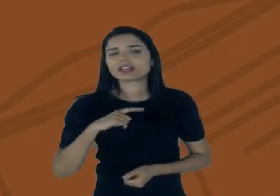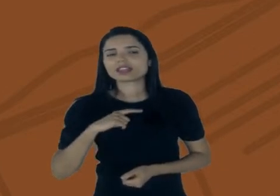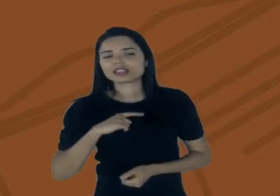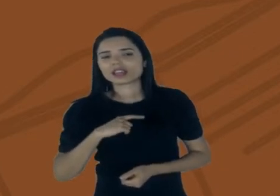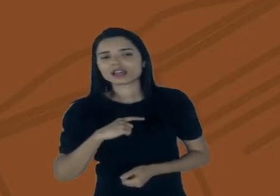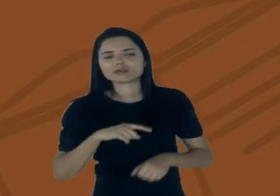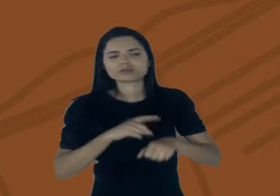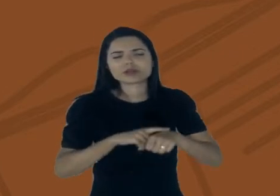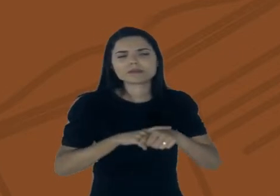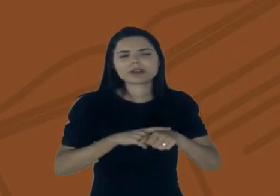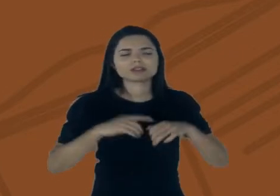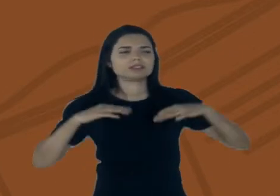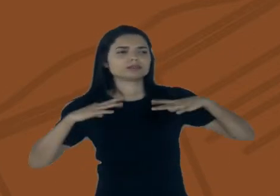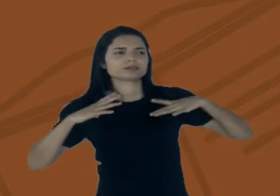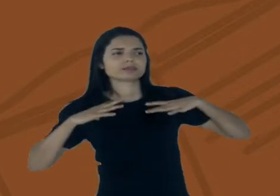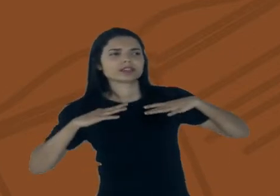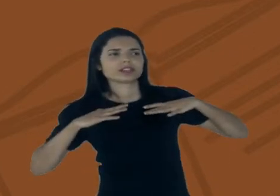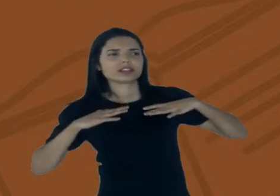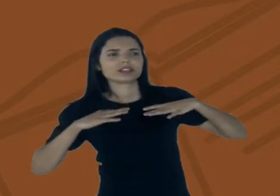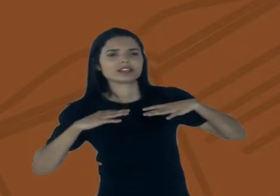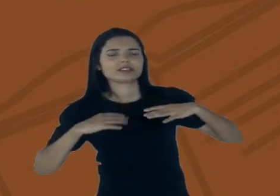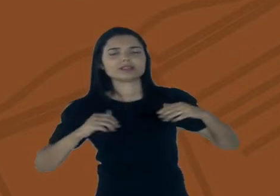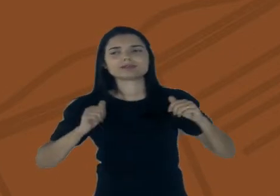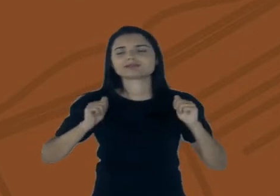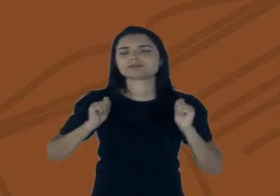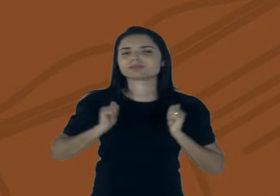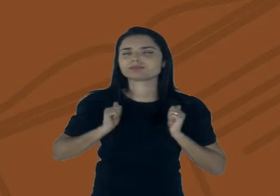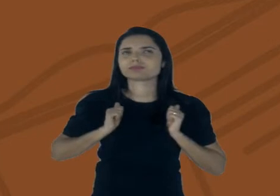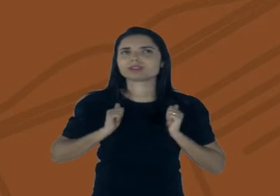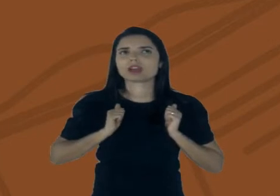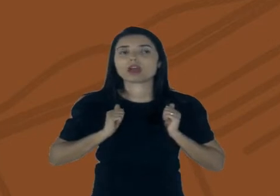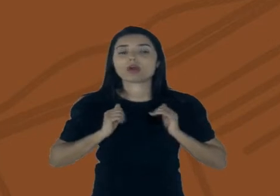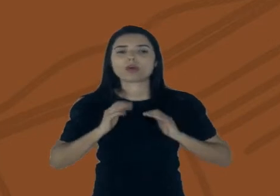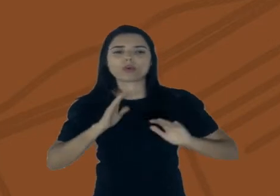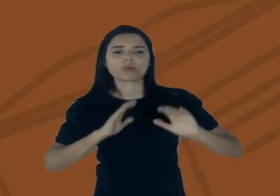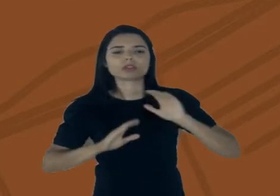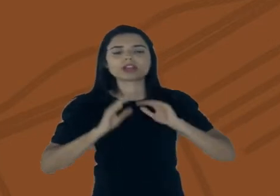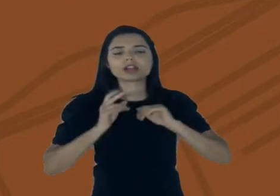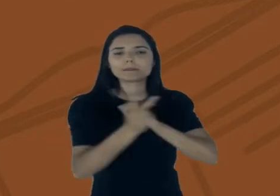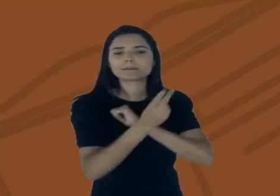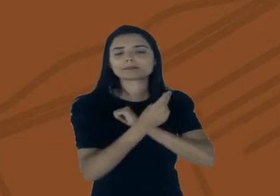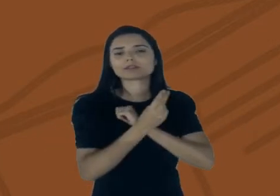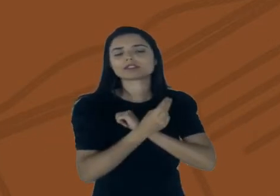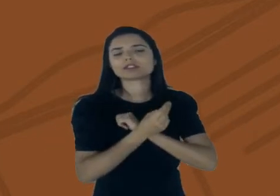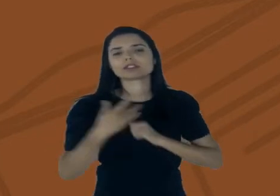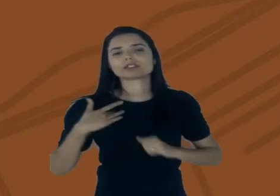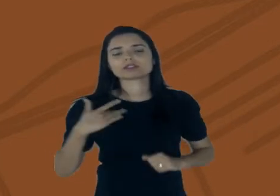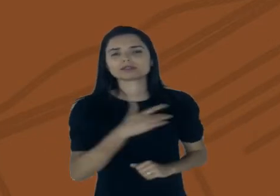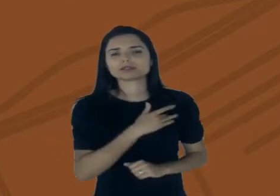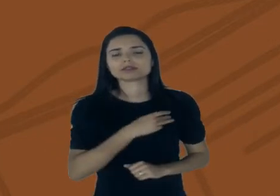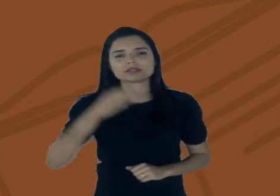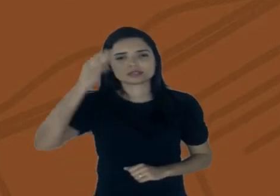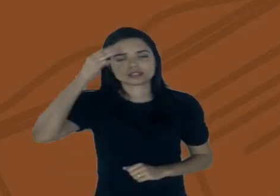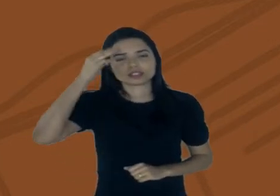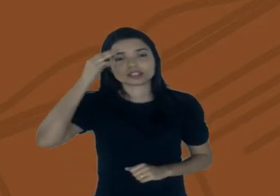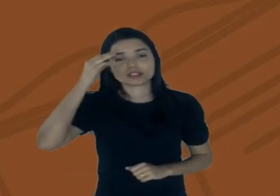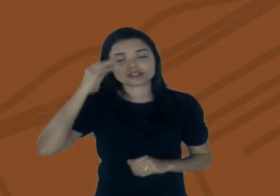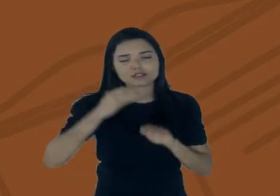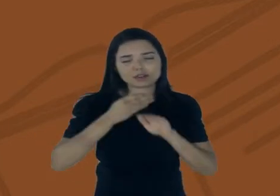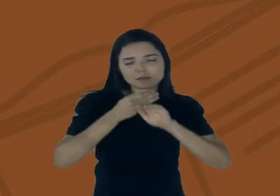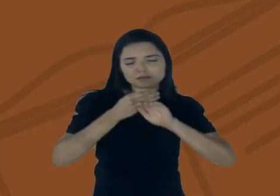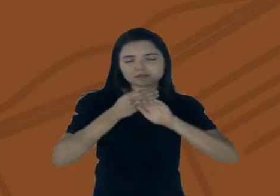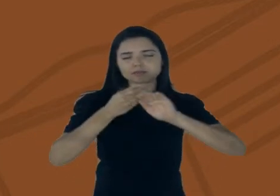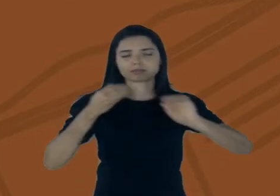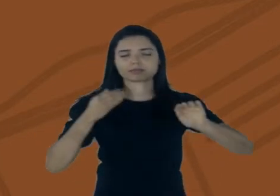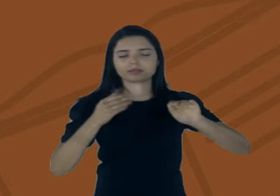de lazer, esses momentos de cuidado com a nossa saúde mental, consequentemente, a gente vai estar longe, distante de estresse, né?